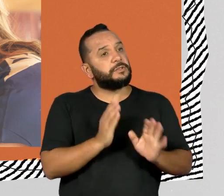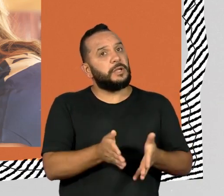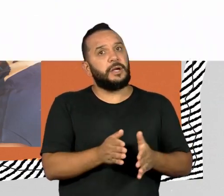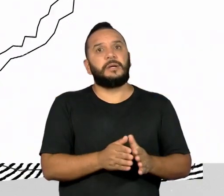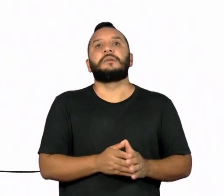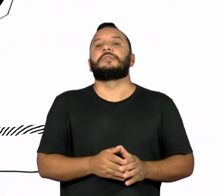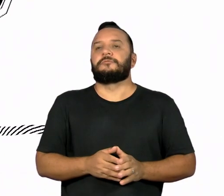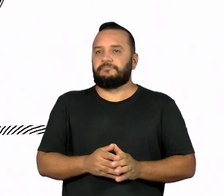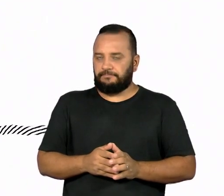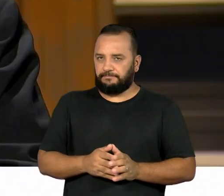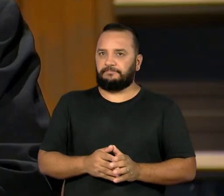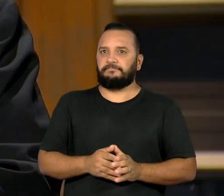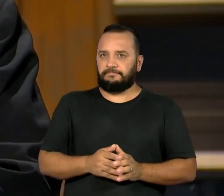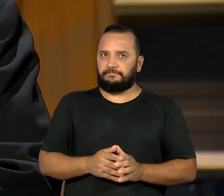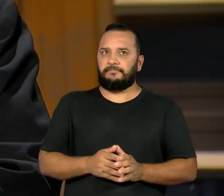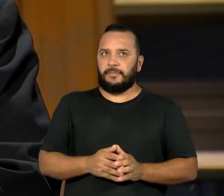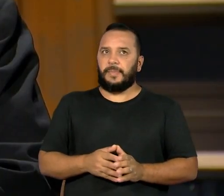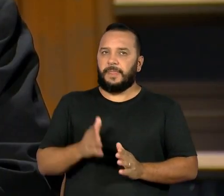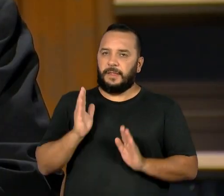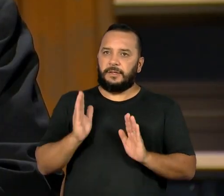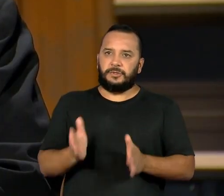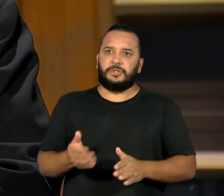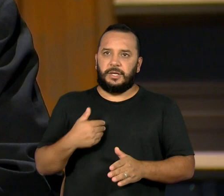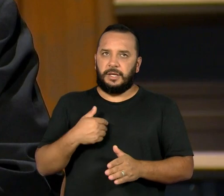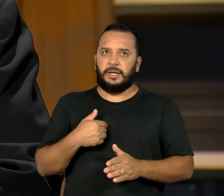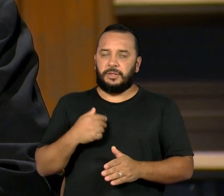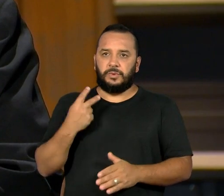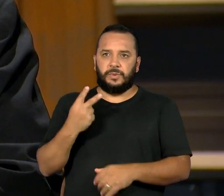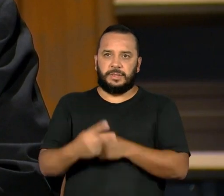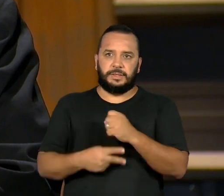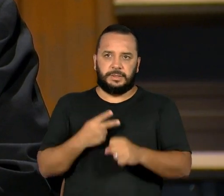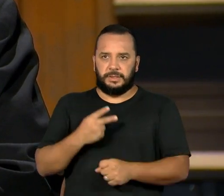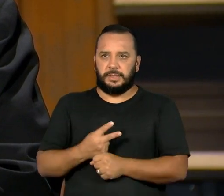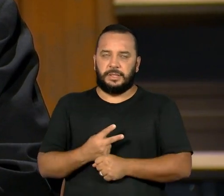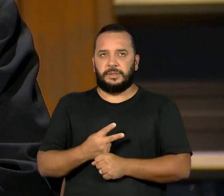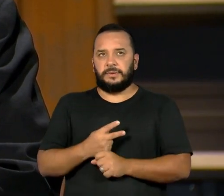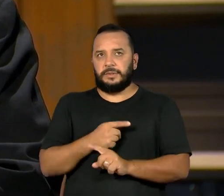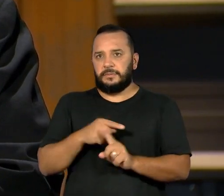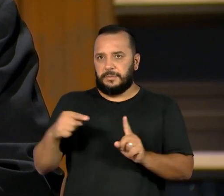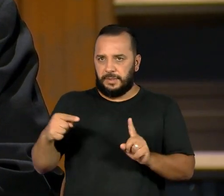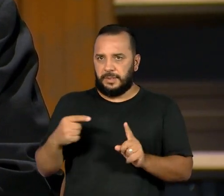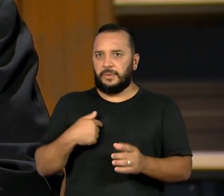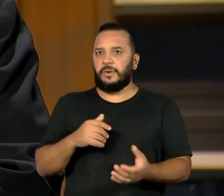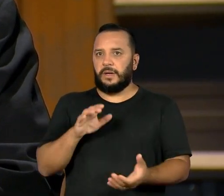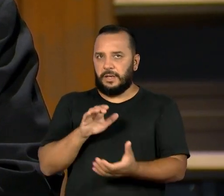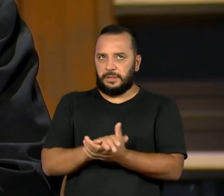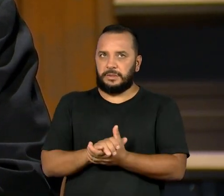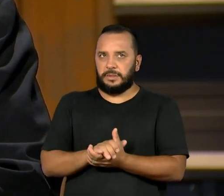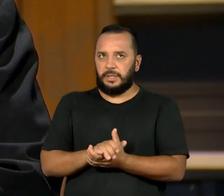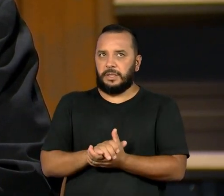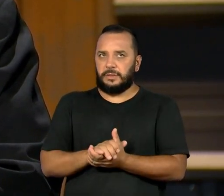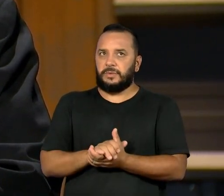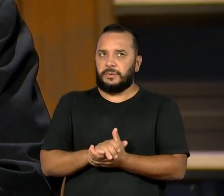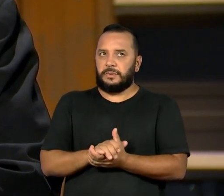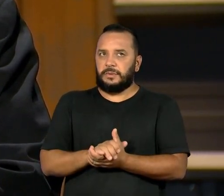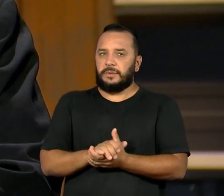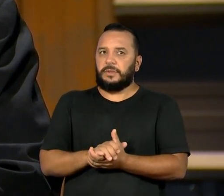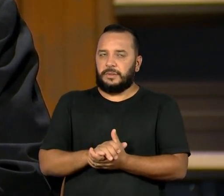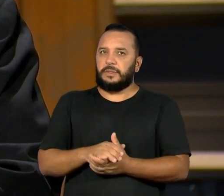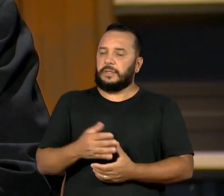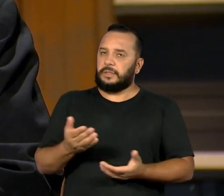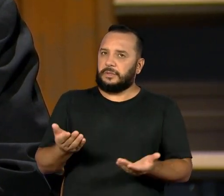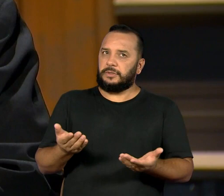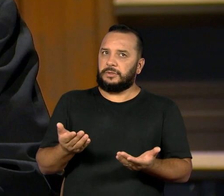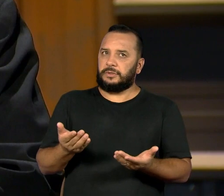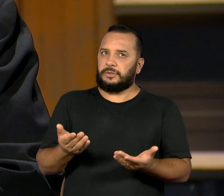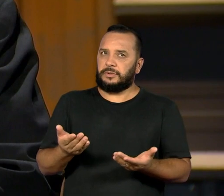gente, enfim, a gente está junto há 2 anos e pouco e enfim, então já se configura